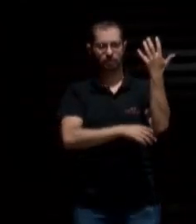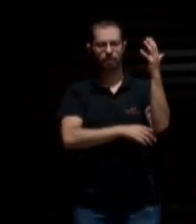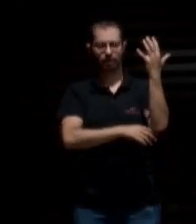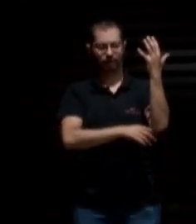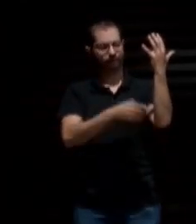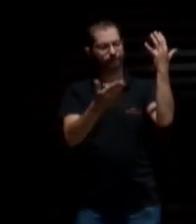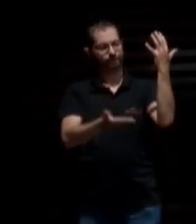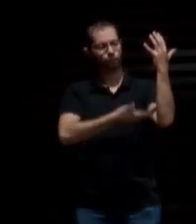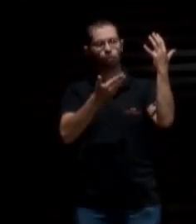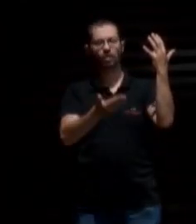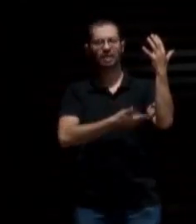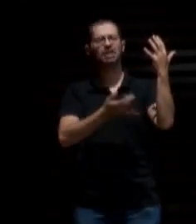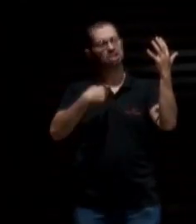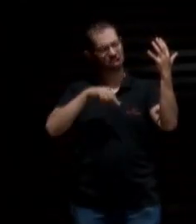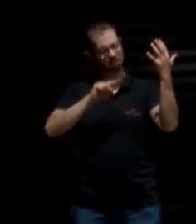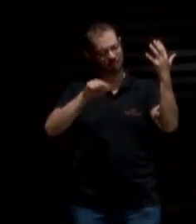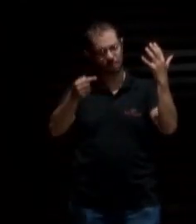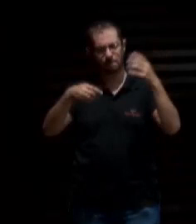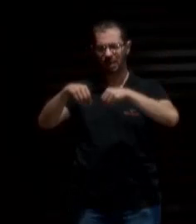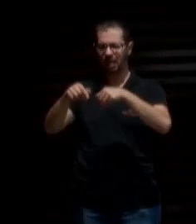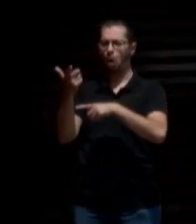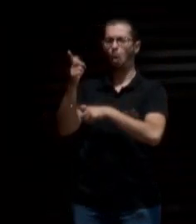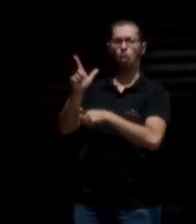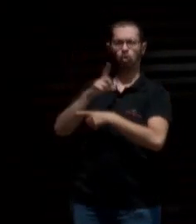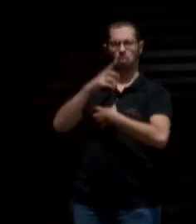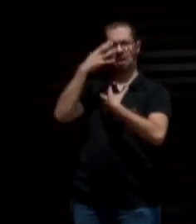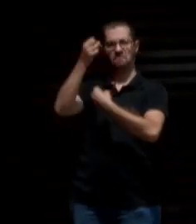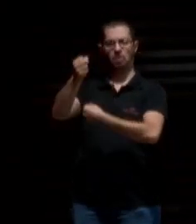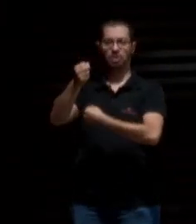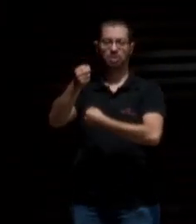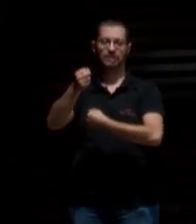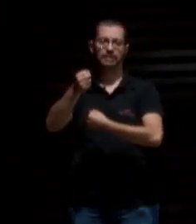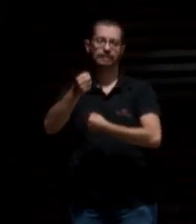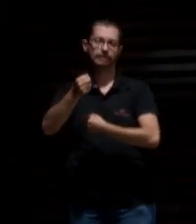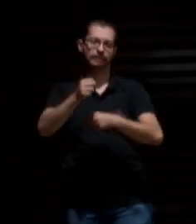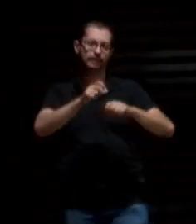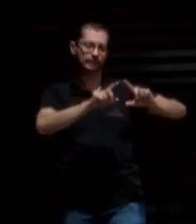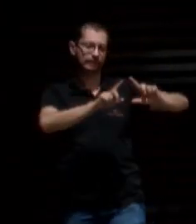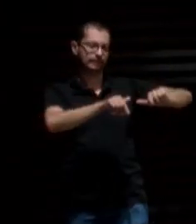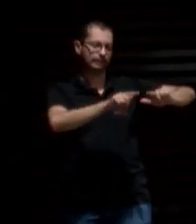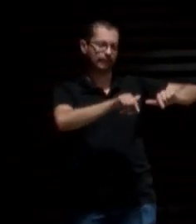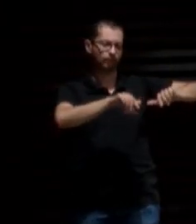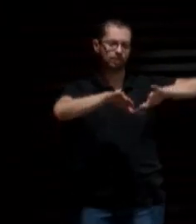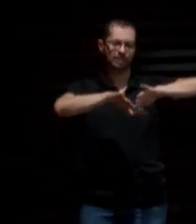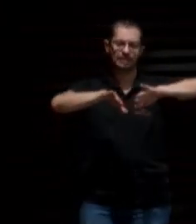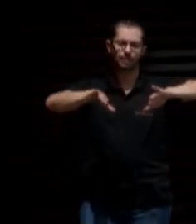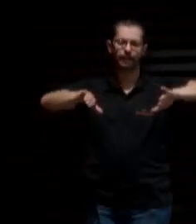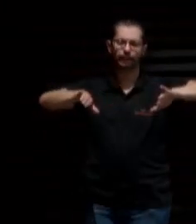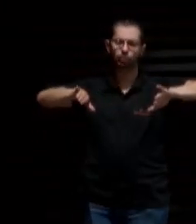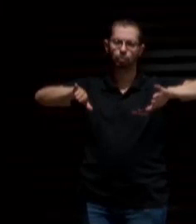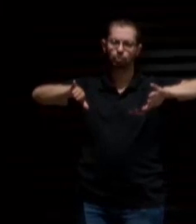agora. E Israel tinha se separado de Judá, nessa época aqui. E todo o povo sabia